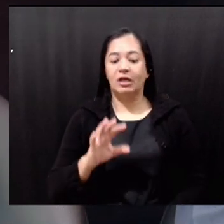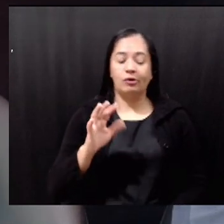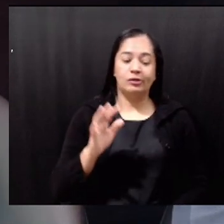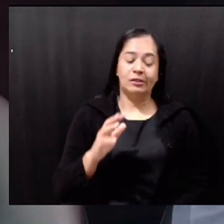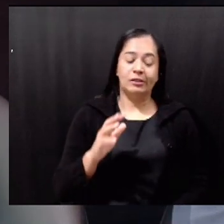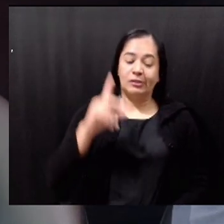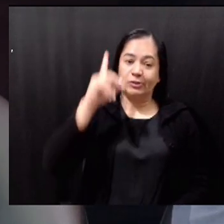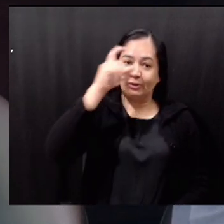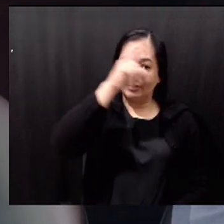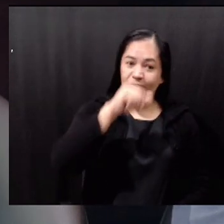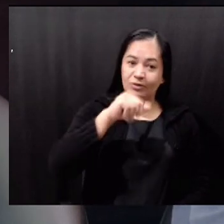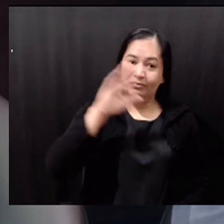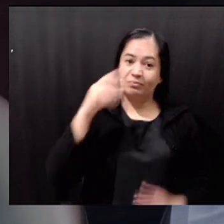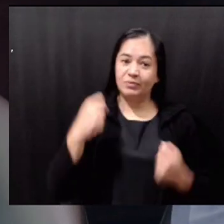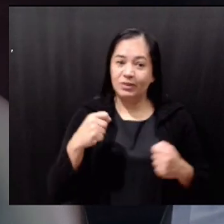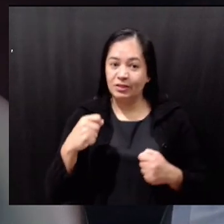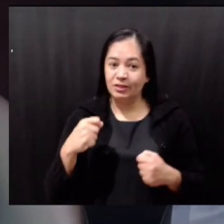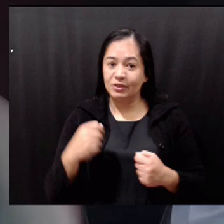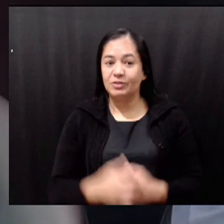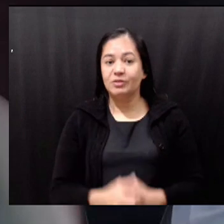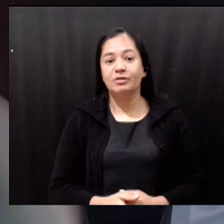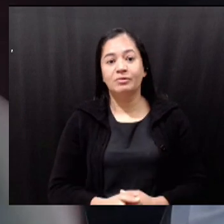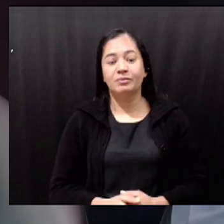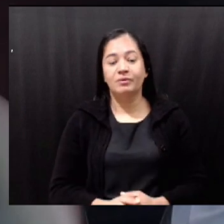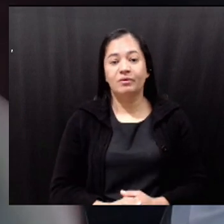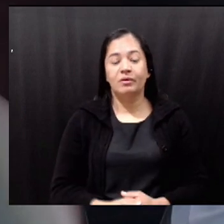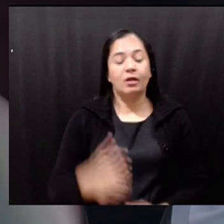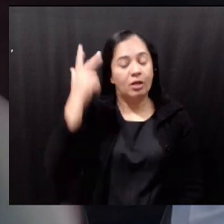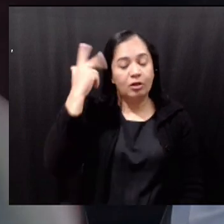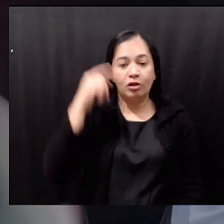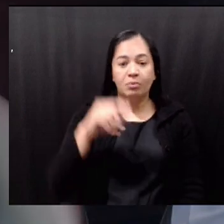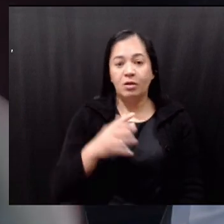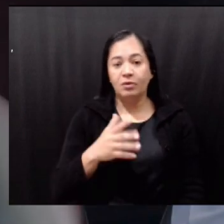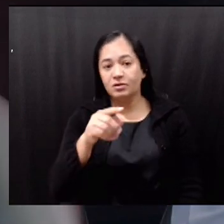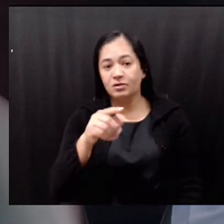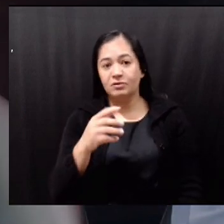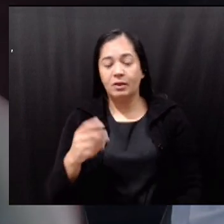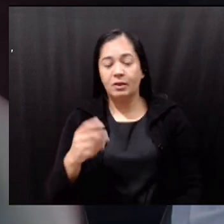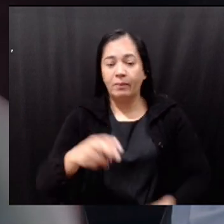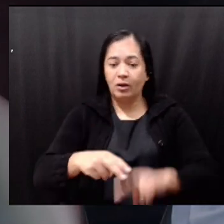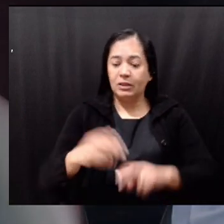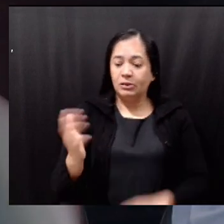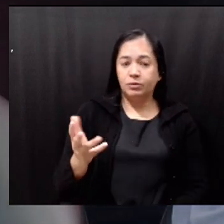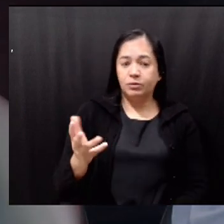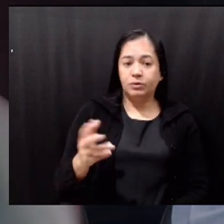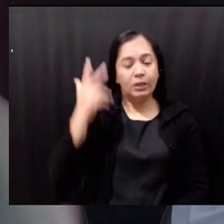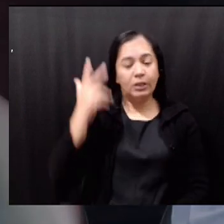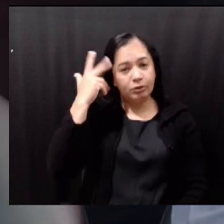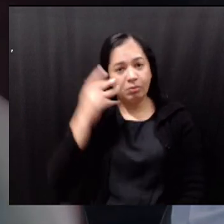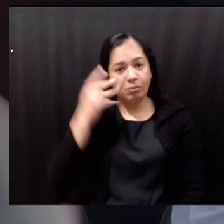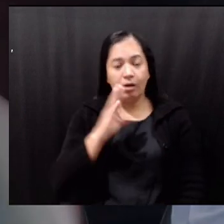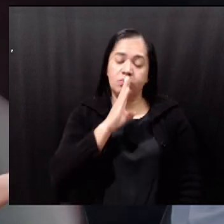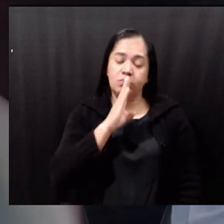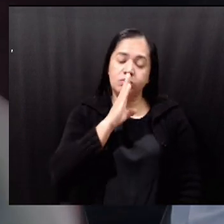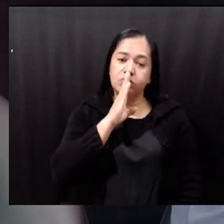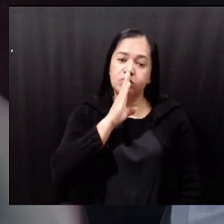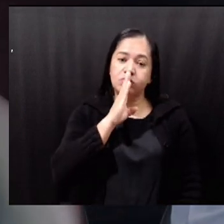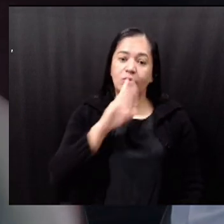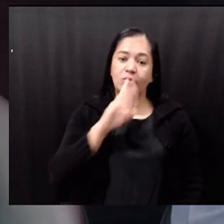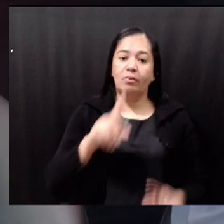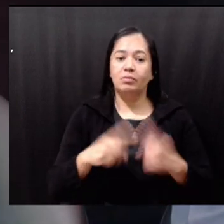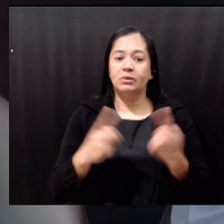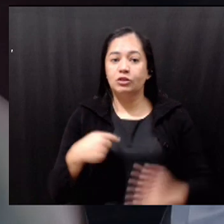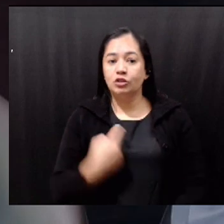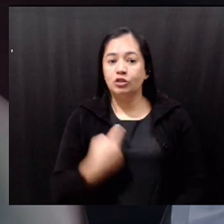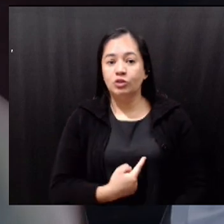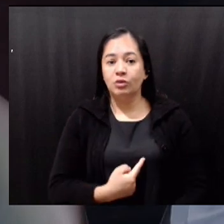atrás das outras Sim. coisas, é natural um silêncio, né, somos seres humanos também, Uhum. e todos nós temos somente 24